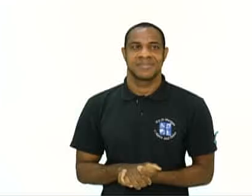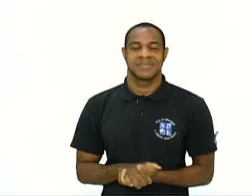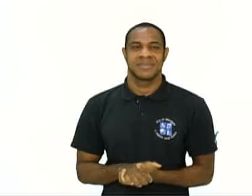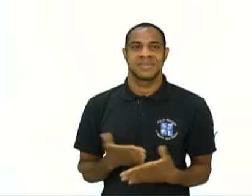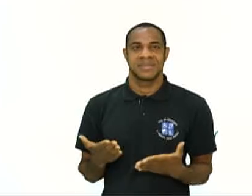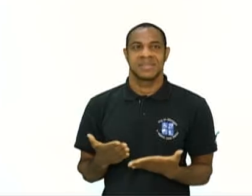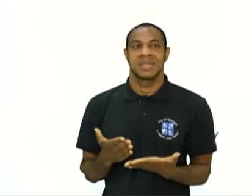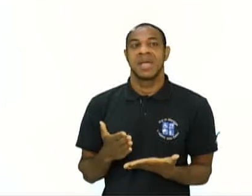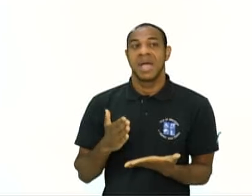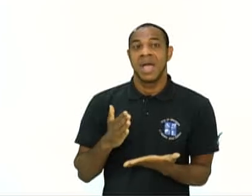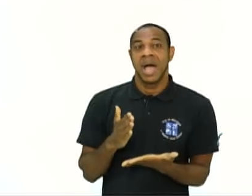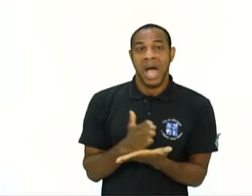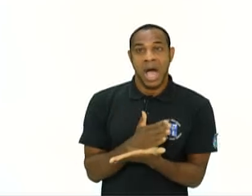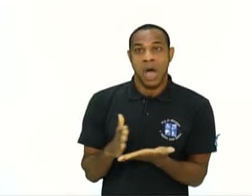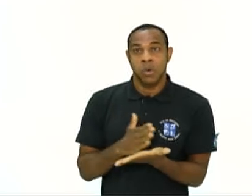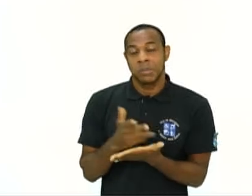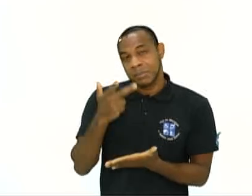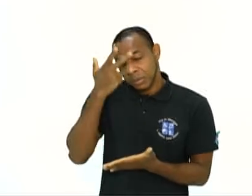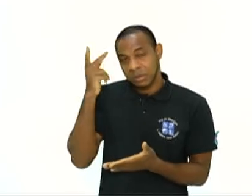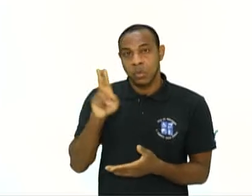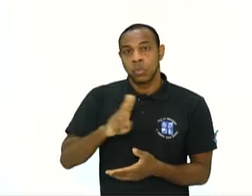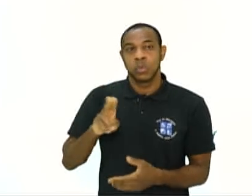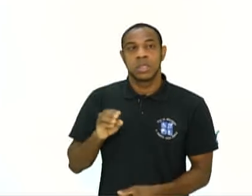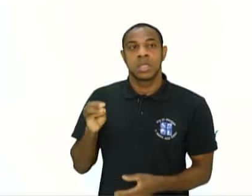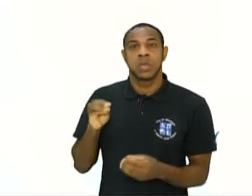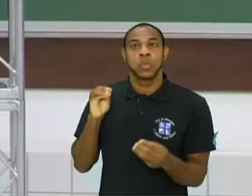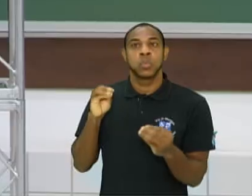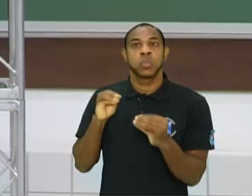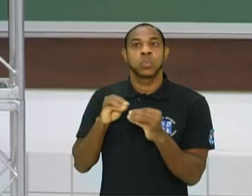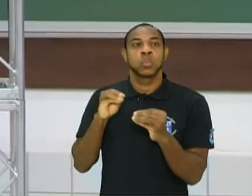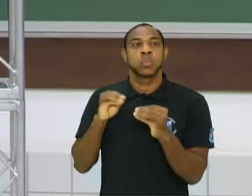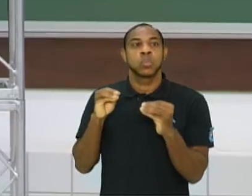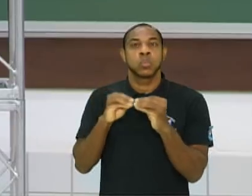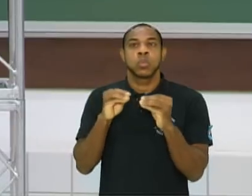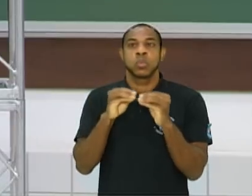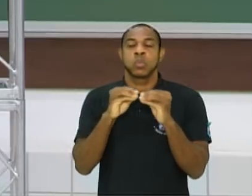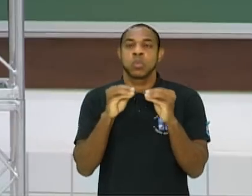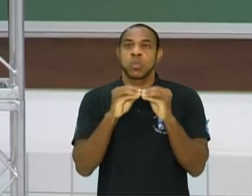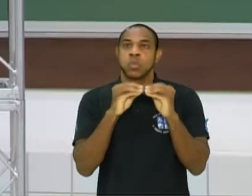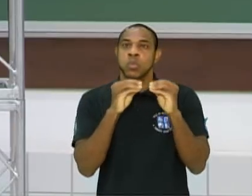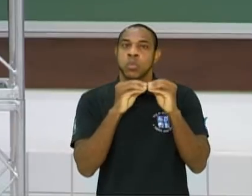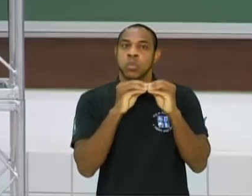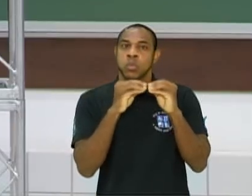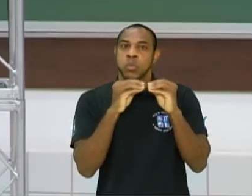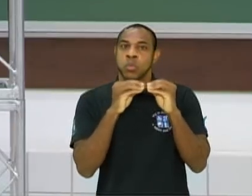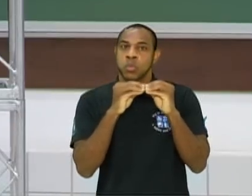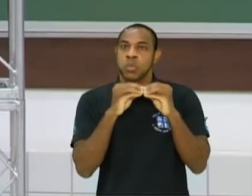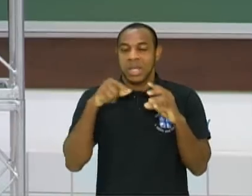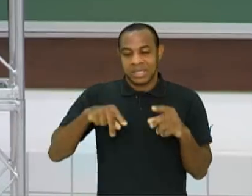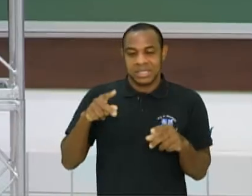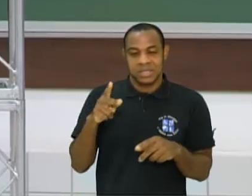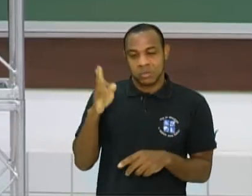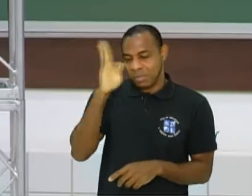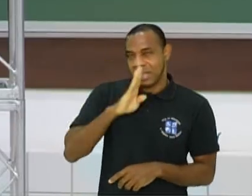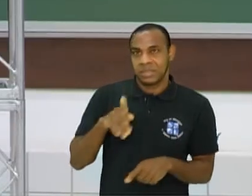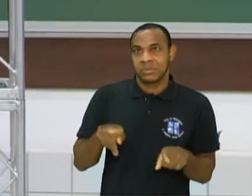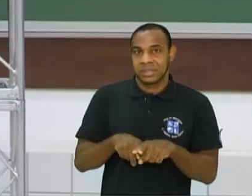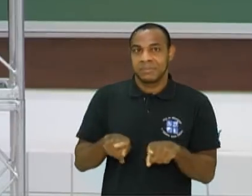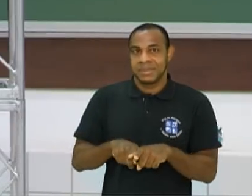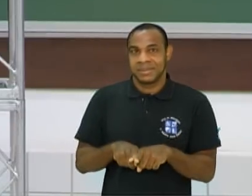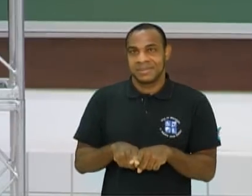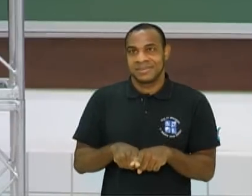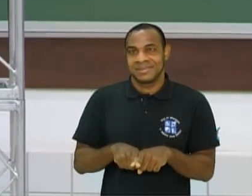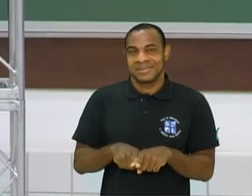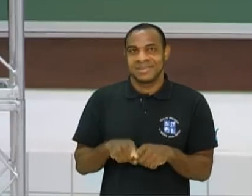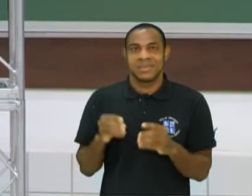algumas pessoas, né, usam o beijo quando elas encontram alguém ou para dar tchau. No Brasil também é comum, só que assim tem